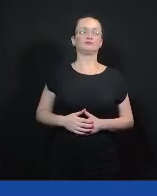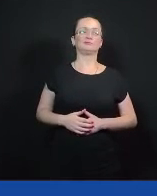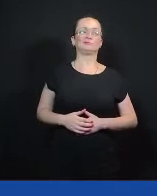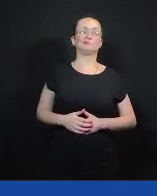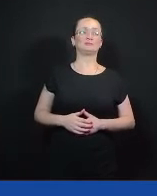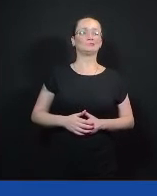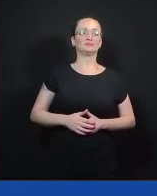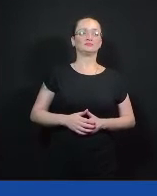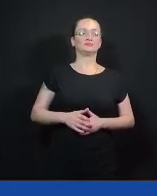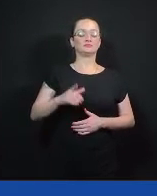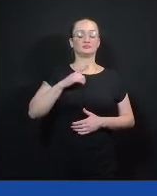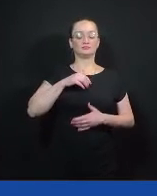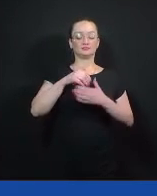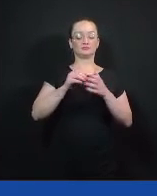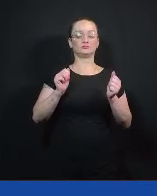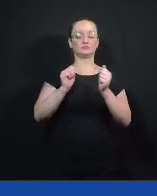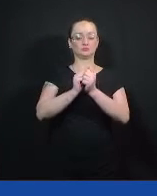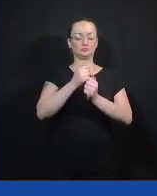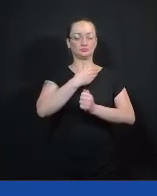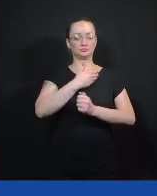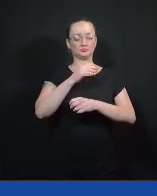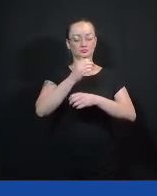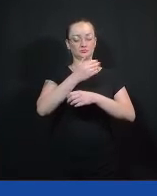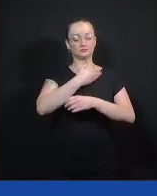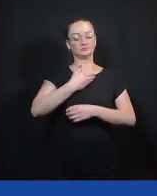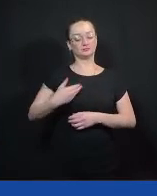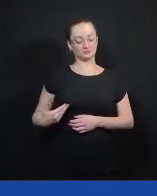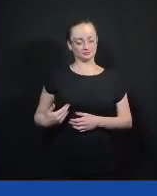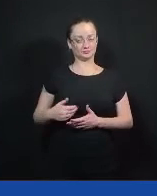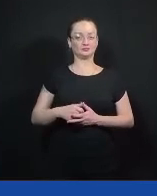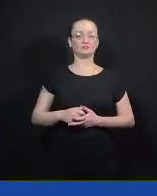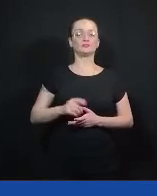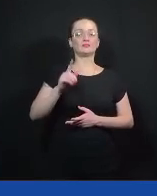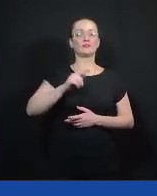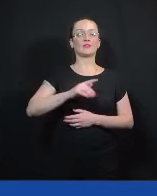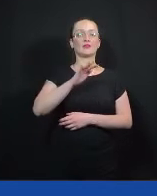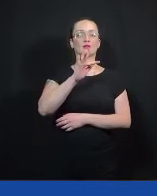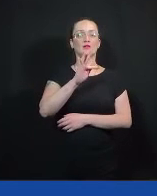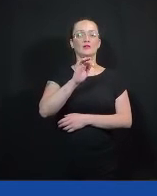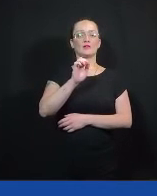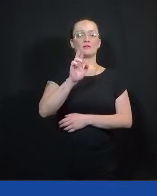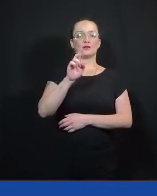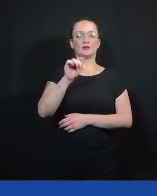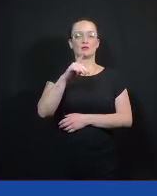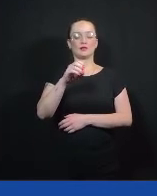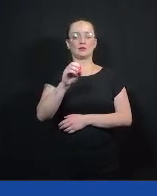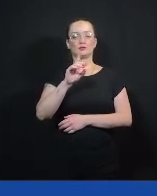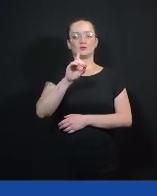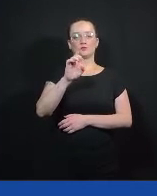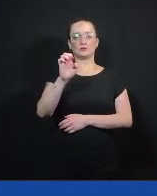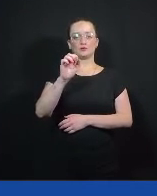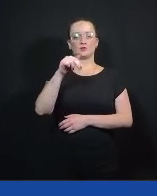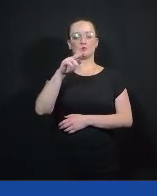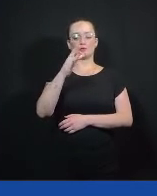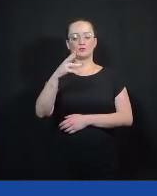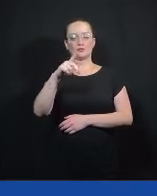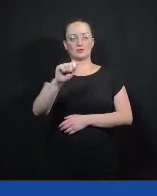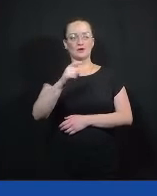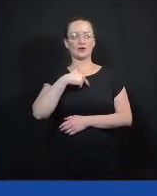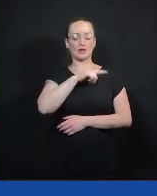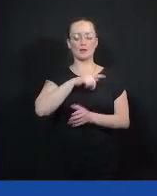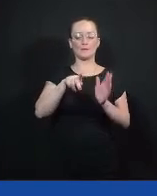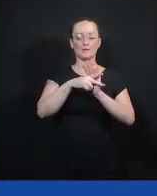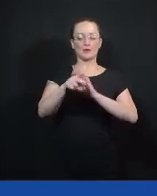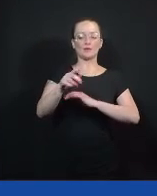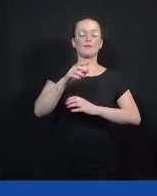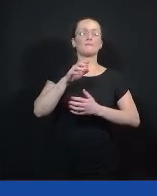Federal tem eleições junto com as eleições de governadores. E Fernando de Noronha, que embora pertença ali ao estado de